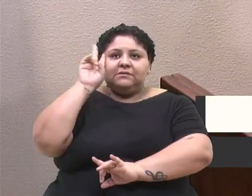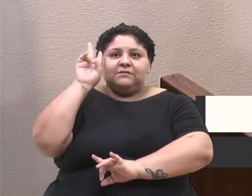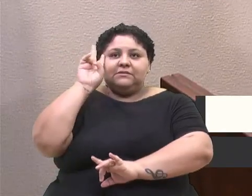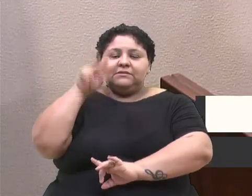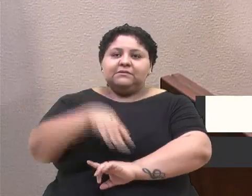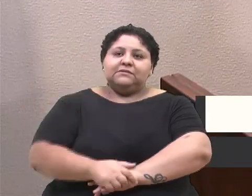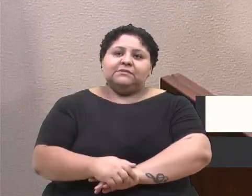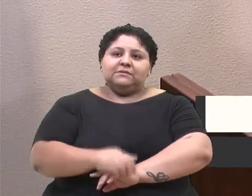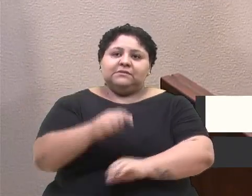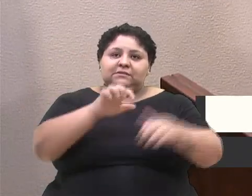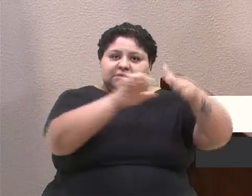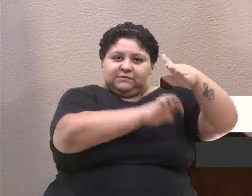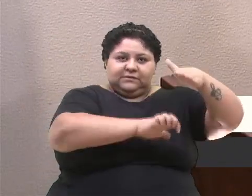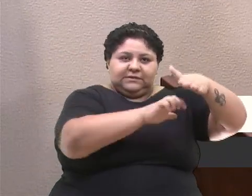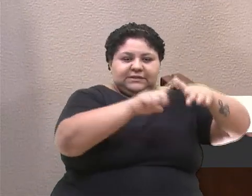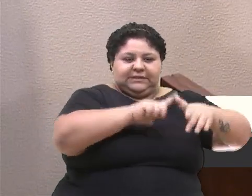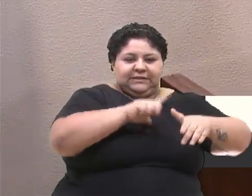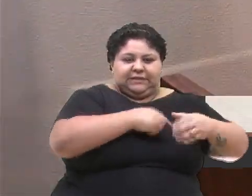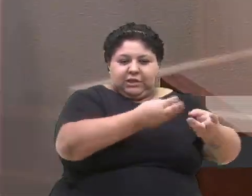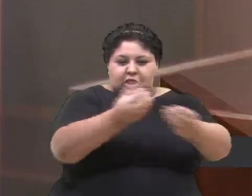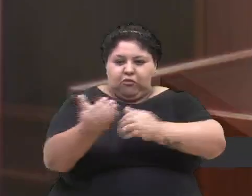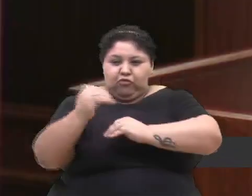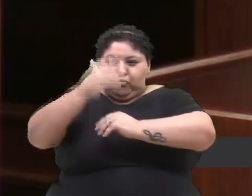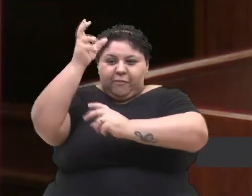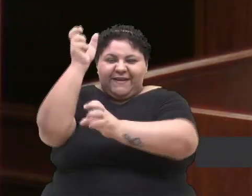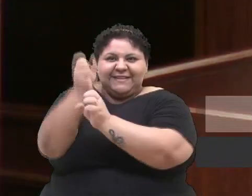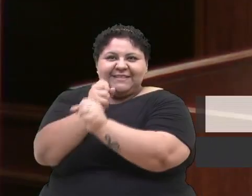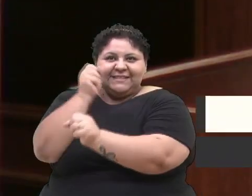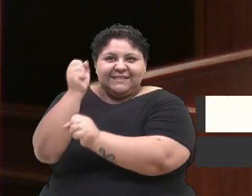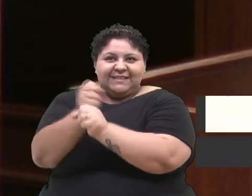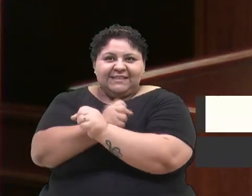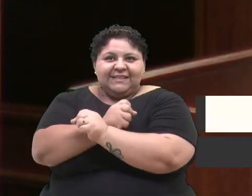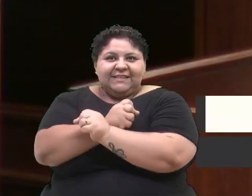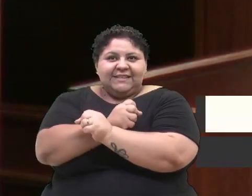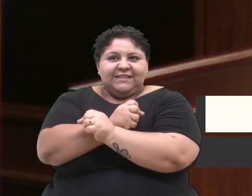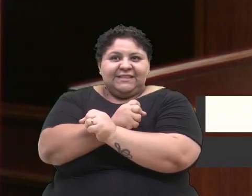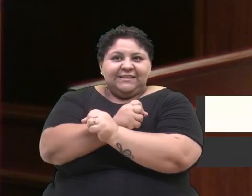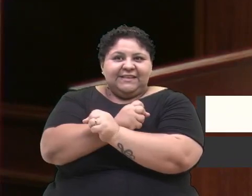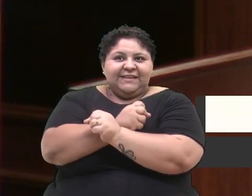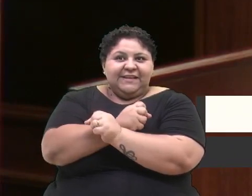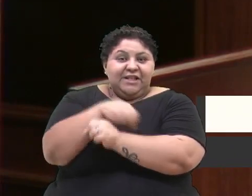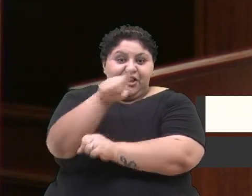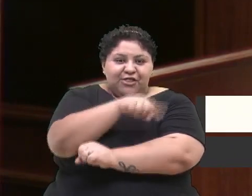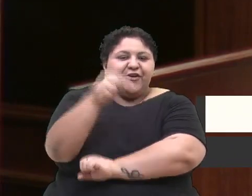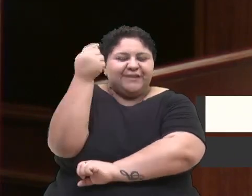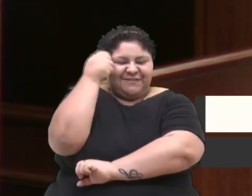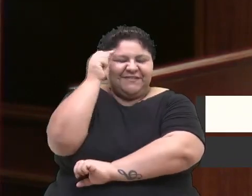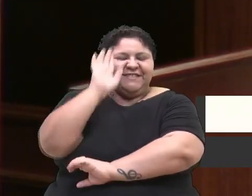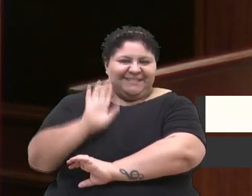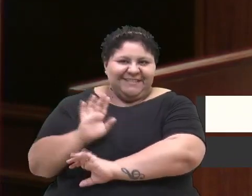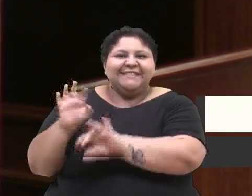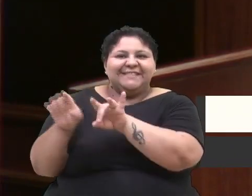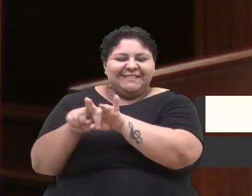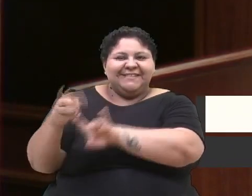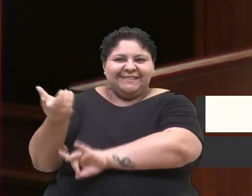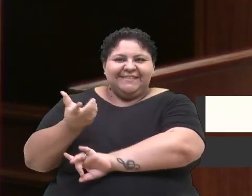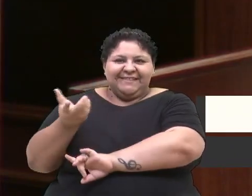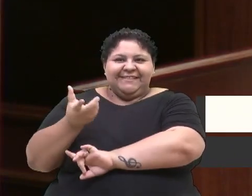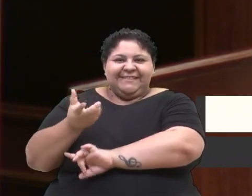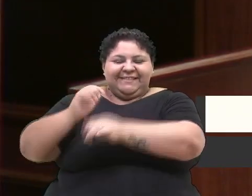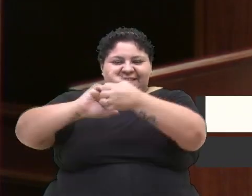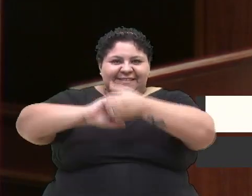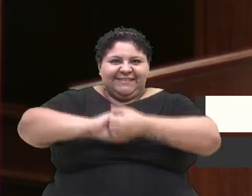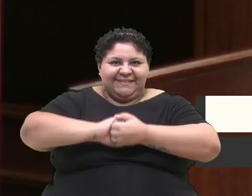a SEASA ela tem muito mais anos do que nós imaginamos. Também aqui queria